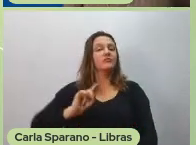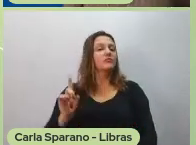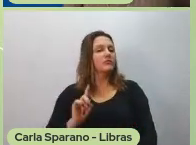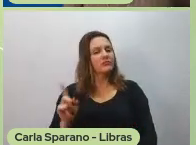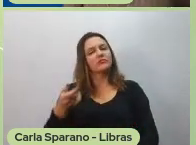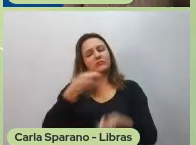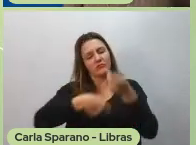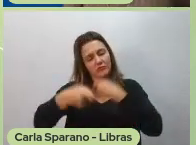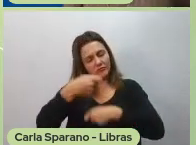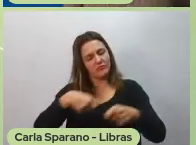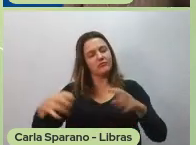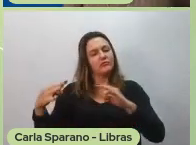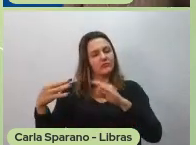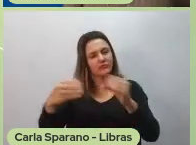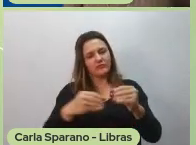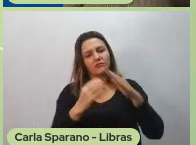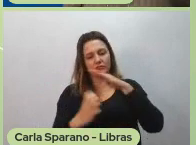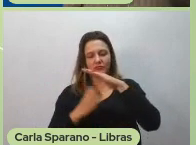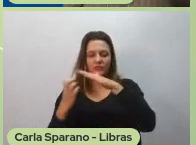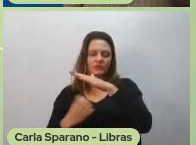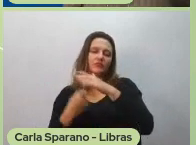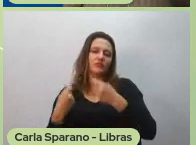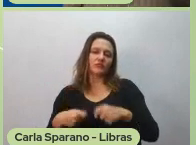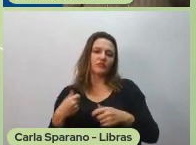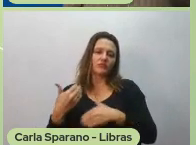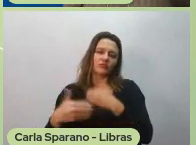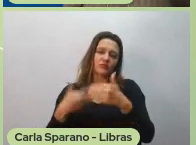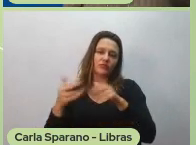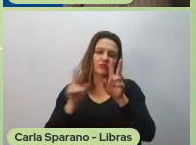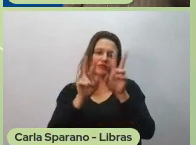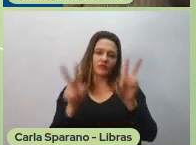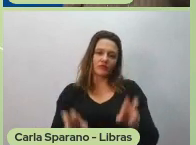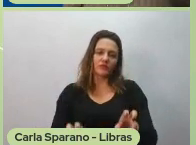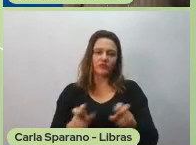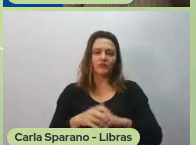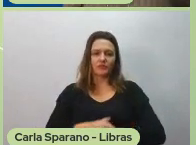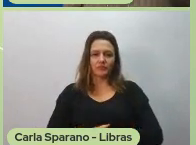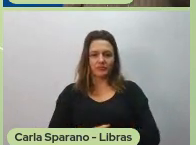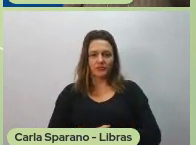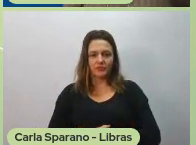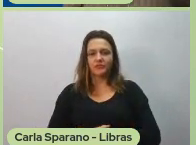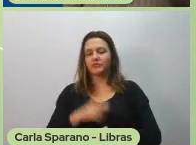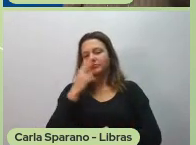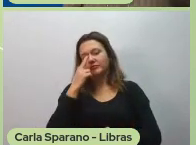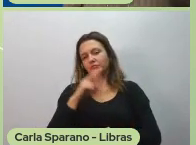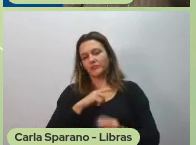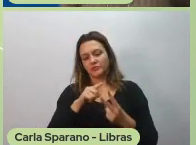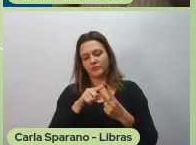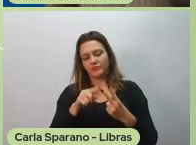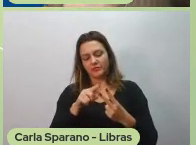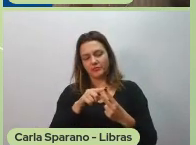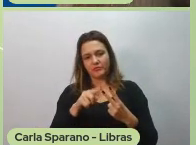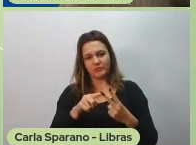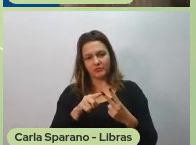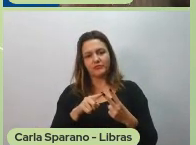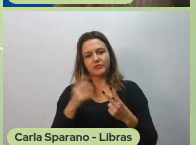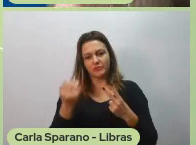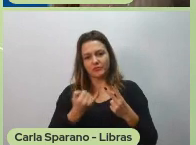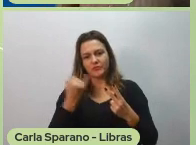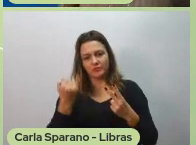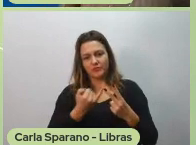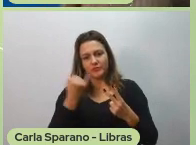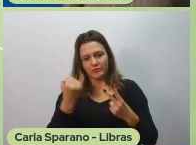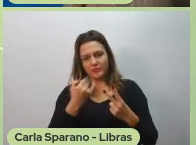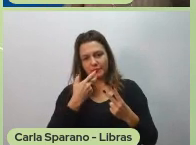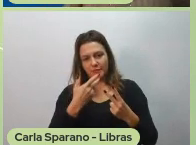as empresas precisam se atualizar em relação a esse tema. Acho que tem dois pontos importantes aqui para